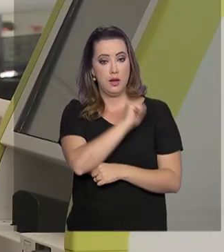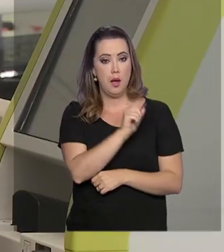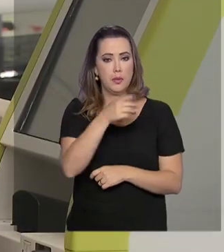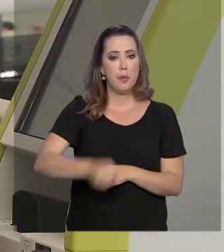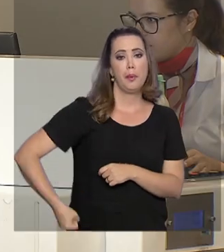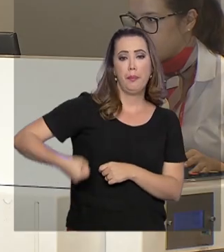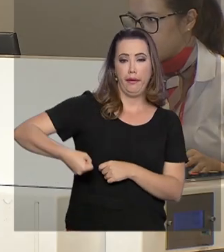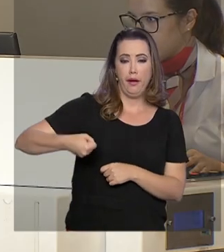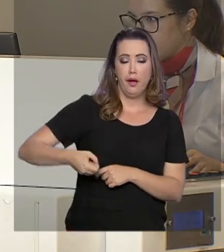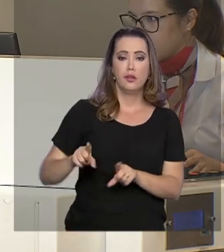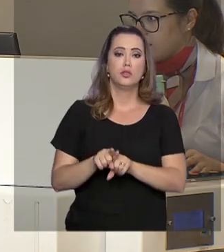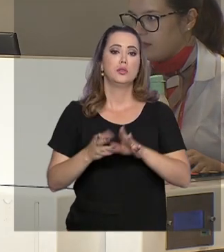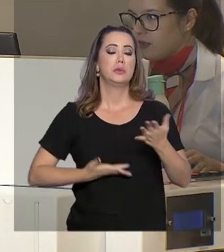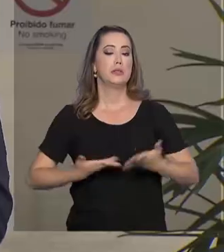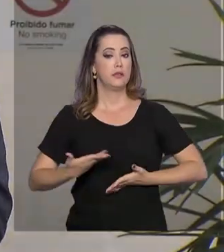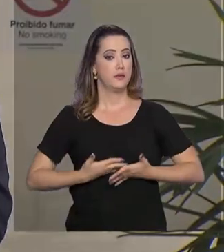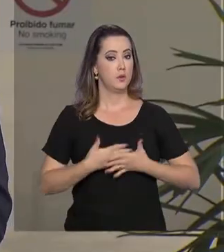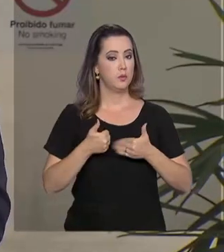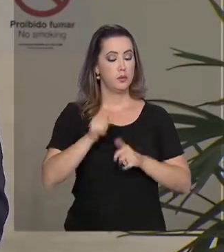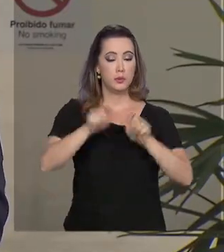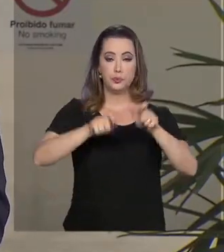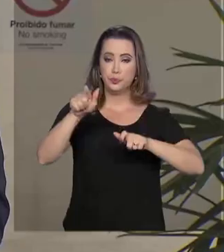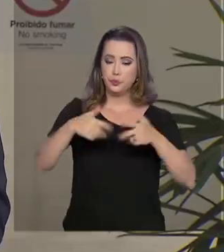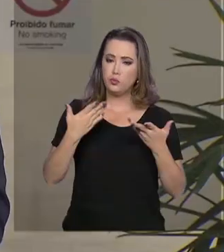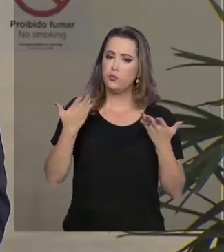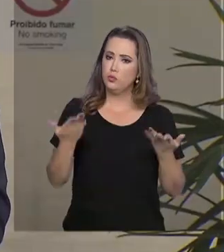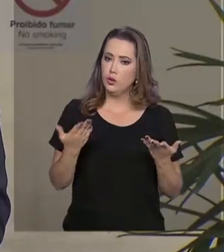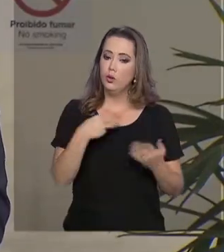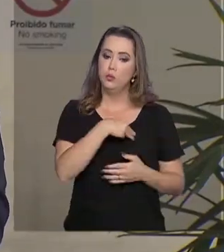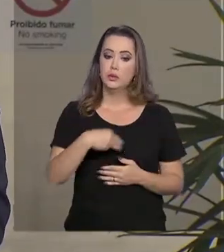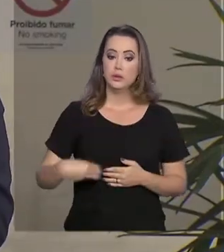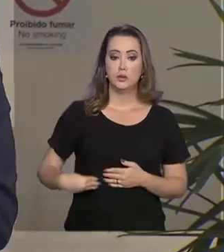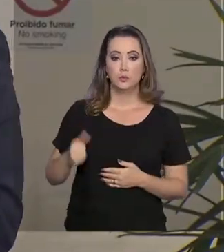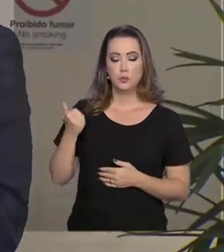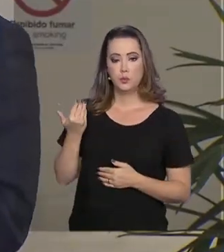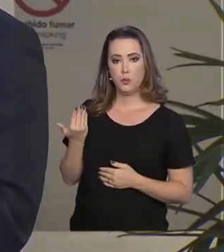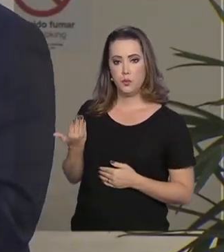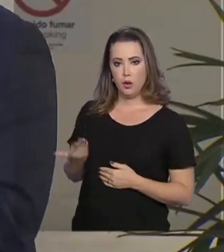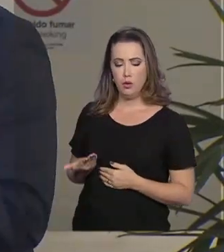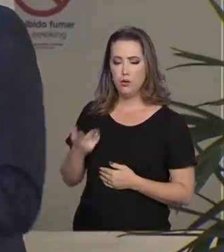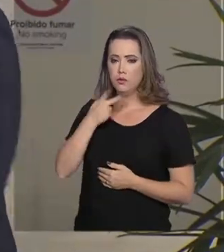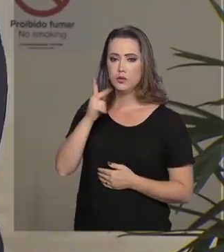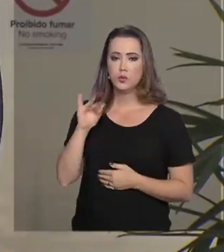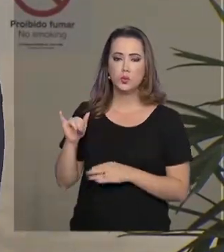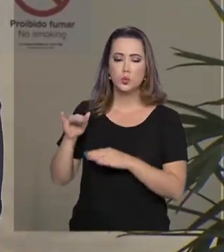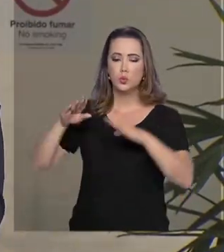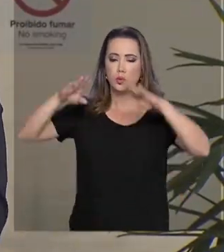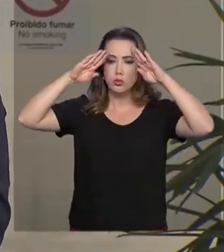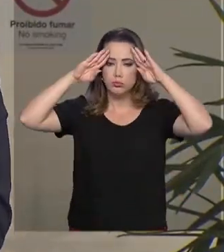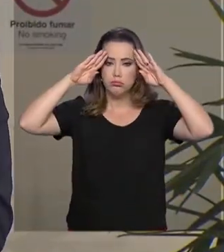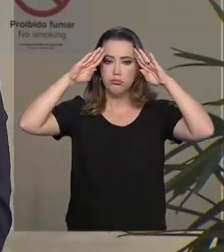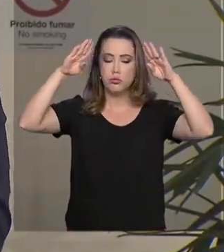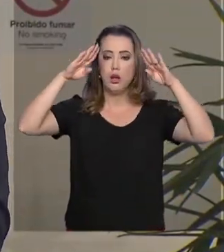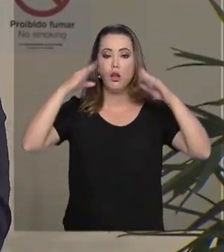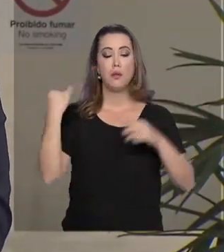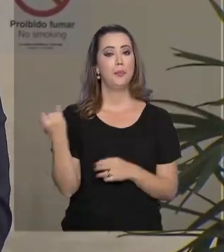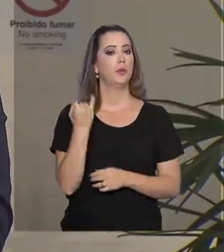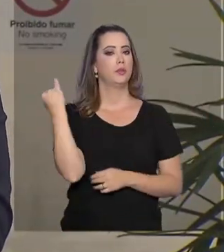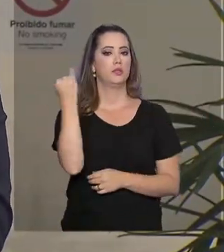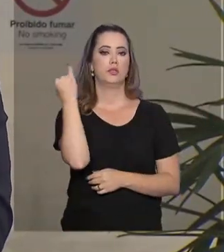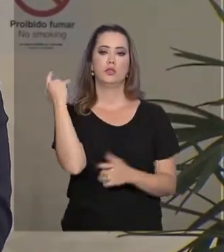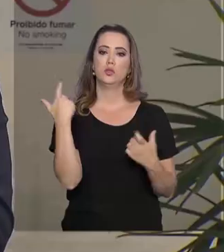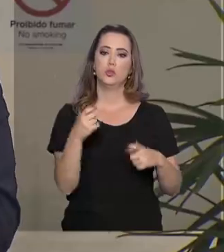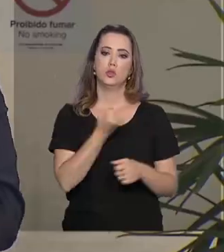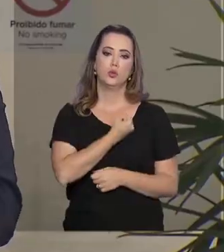melhores serviços aos passageiros para o ministro da infraestrutura o setor aeroportuário é promissor e os